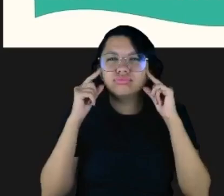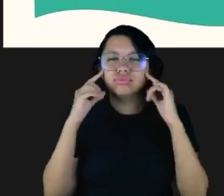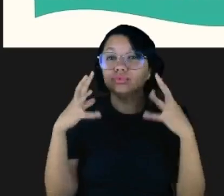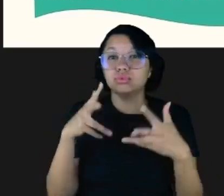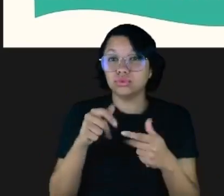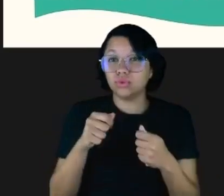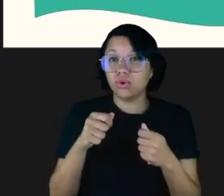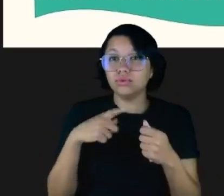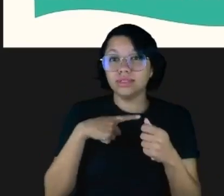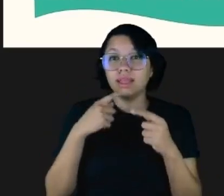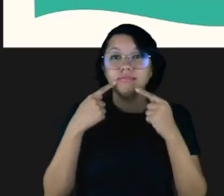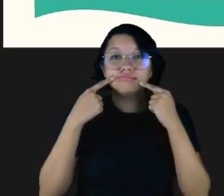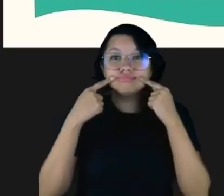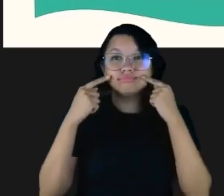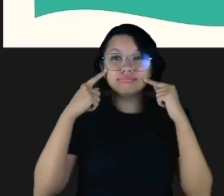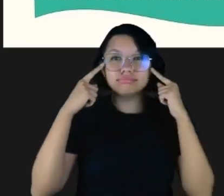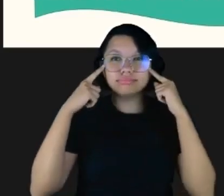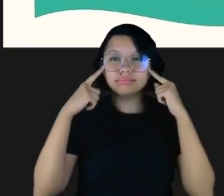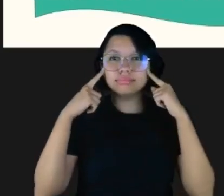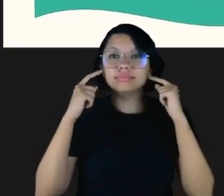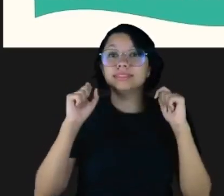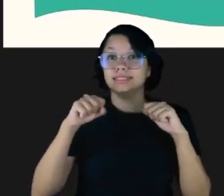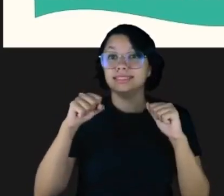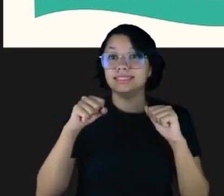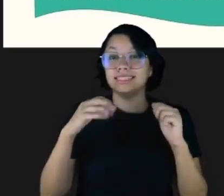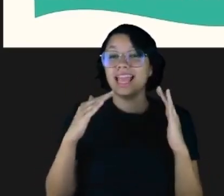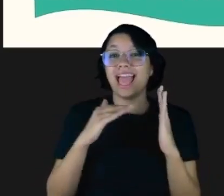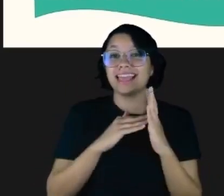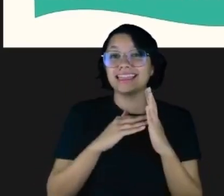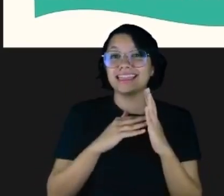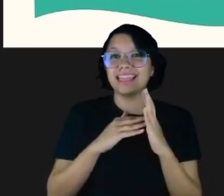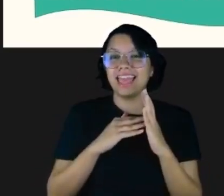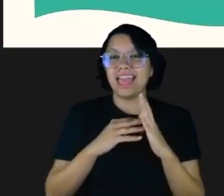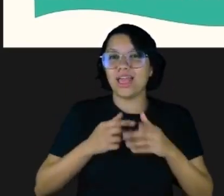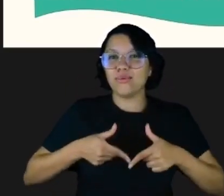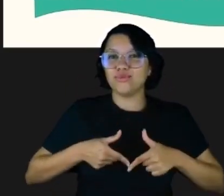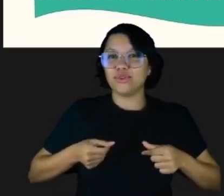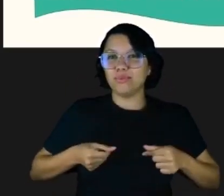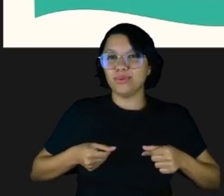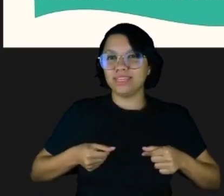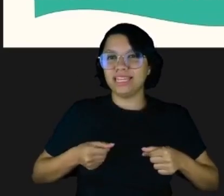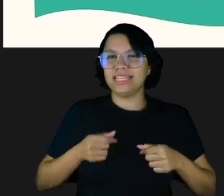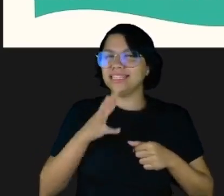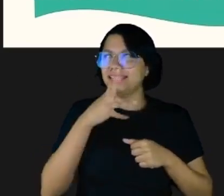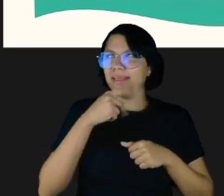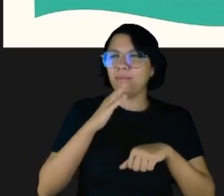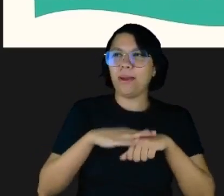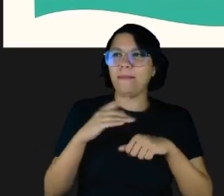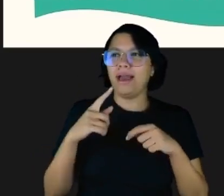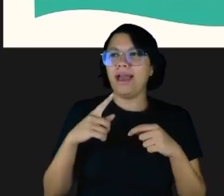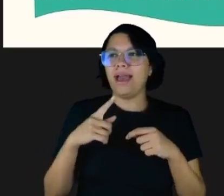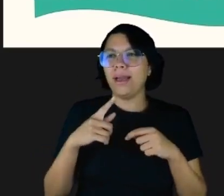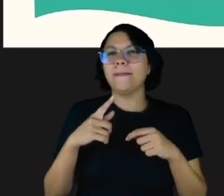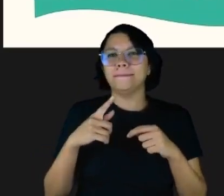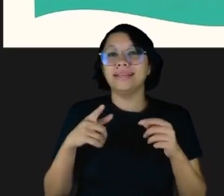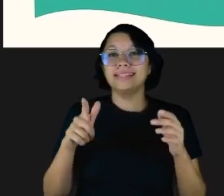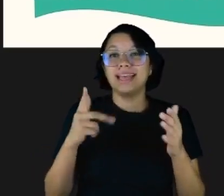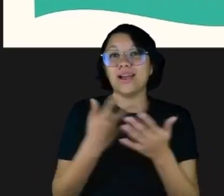ruga? Ficam. Até os japoneses, que demoram um pouco mais, mas aparece uma ruguinha ou outra aqui no pezinho de